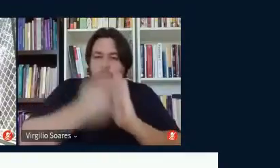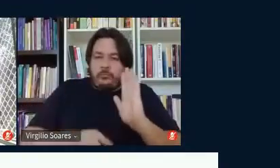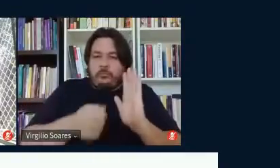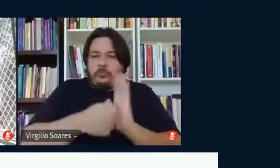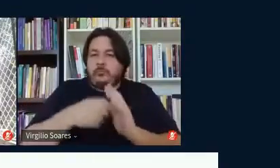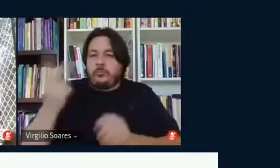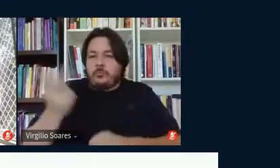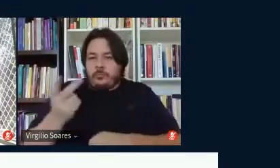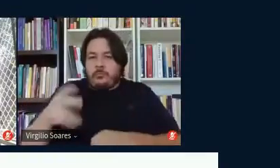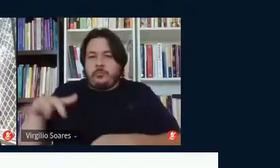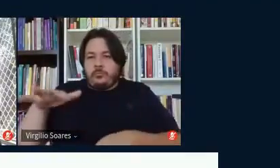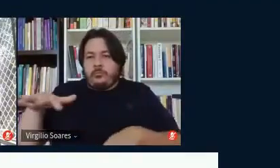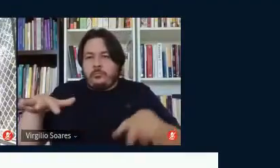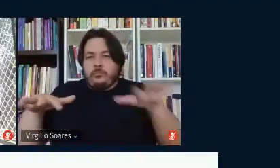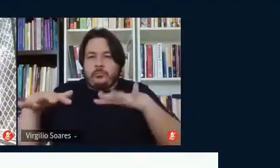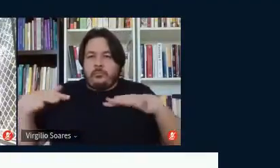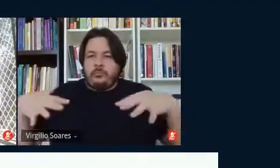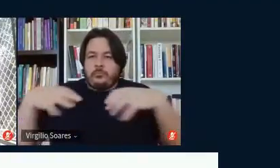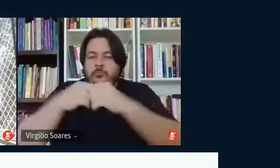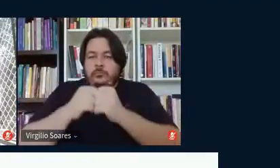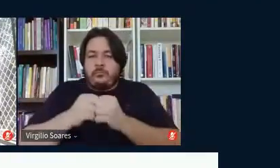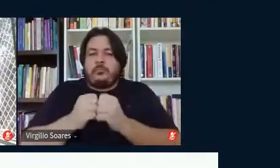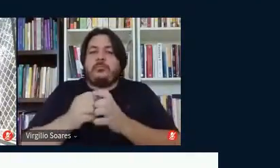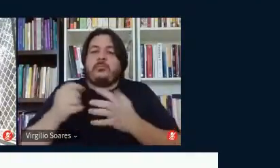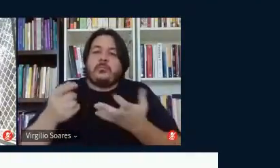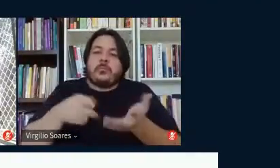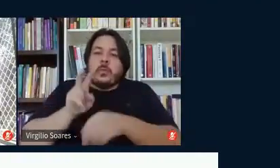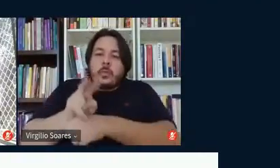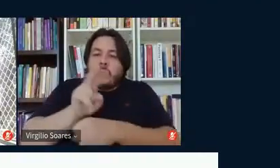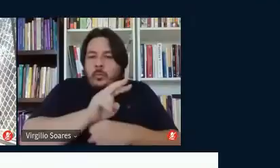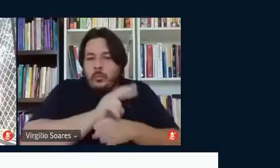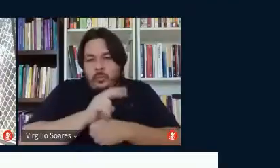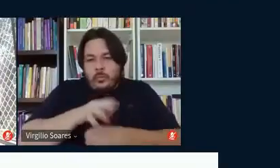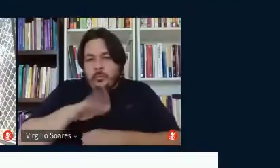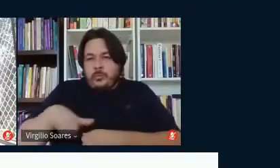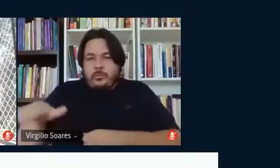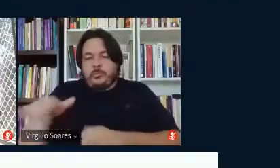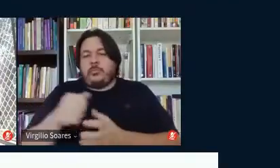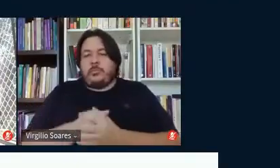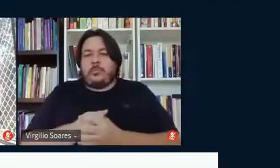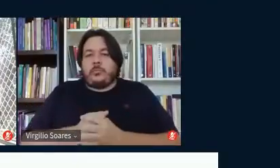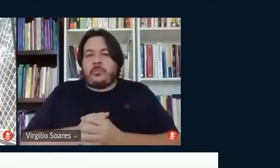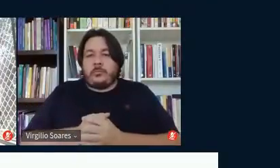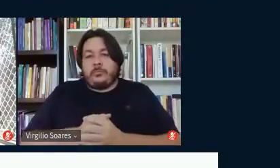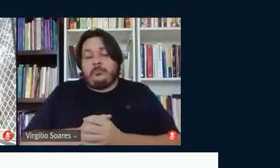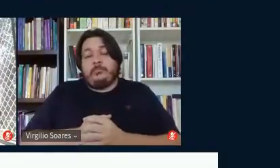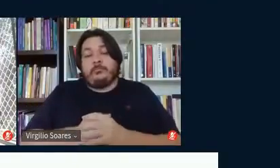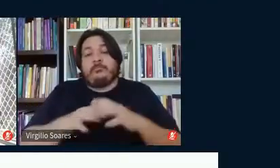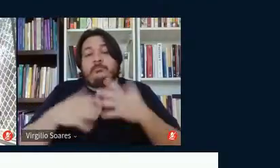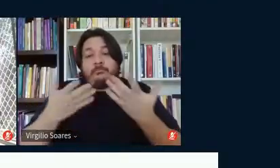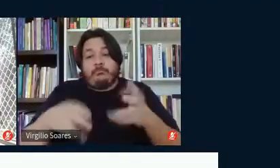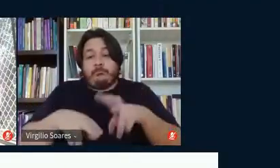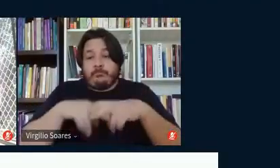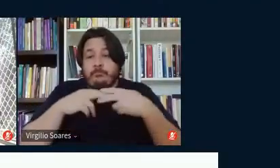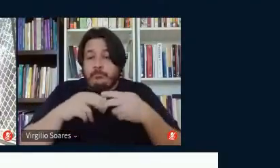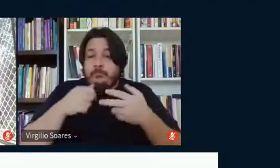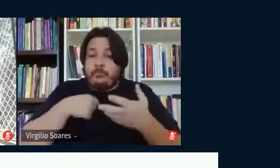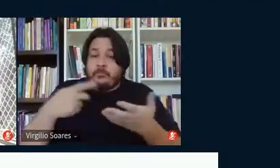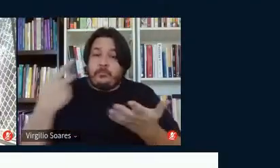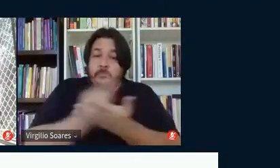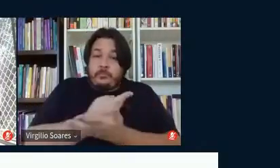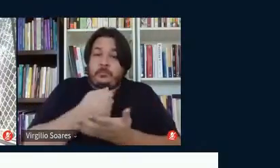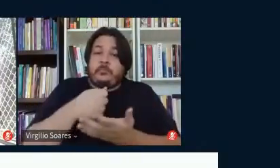Se Encontram, do Covid no cotidiano e cuidado da síndrome congênita. Diante dessa situação,